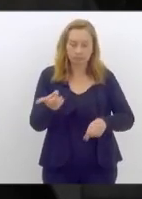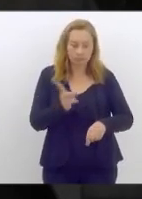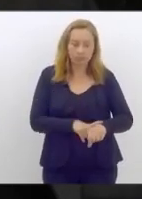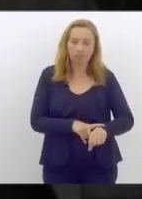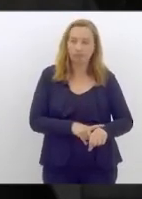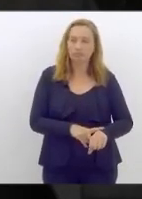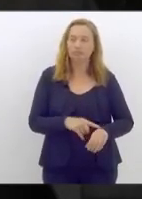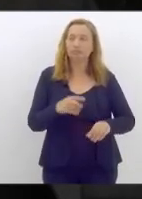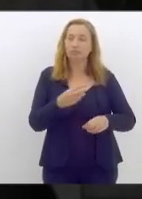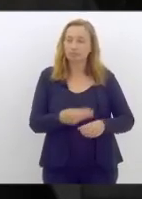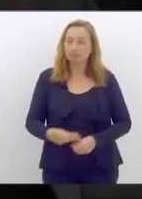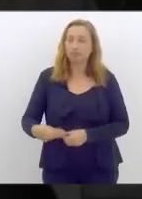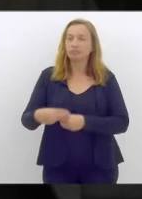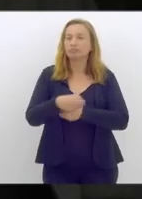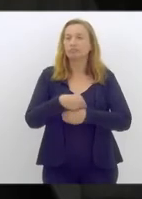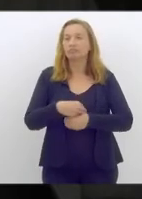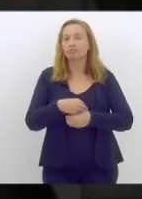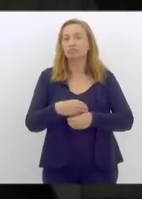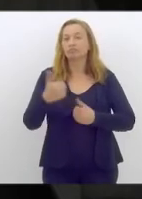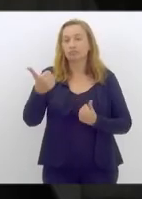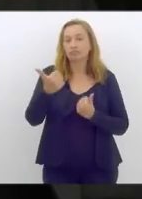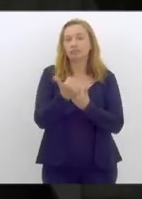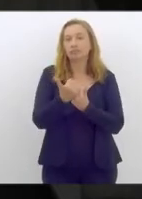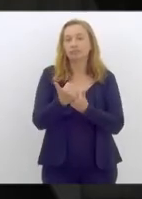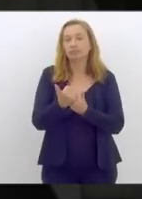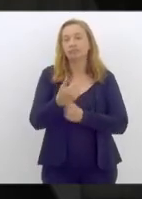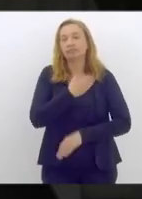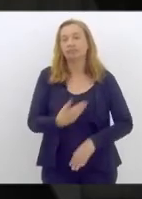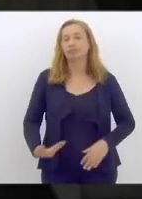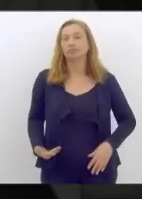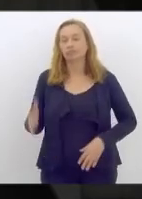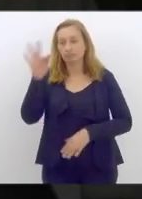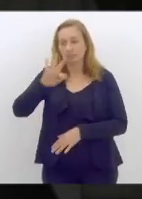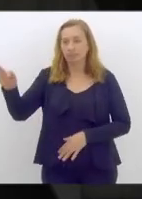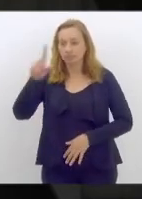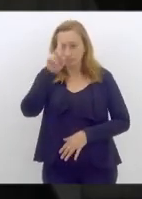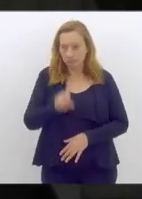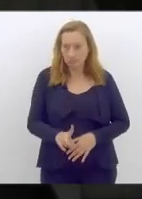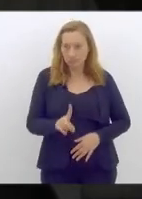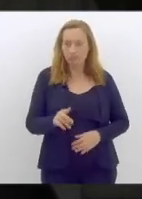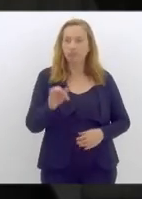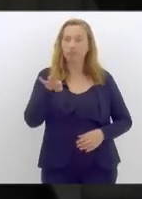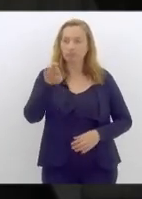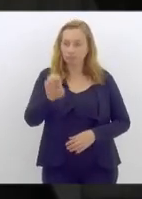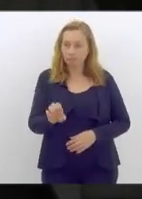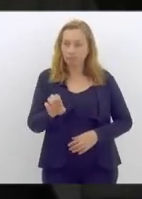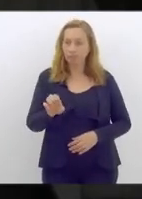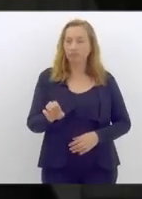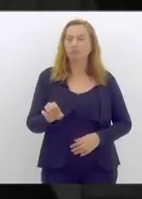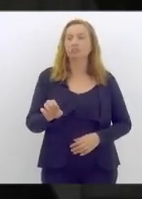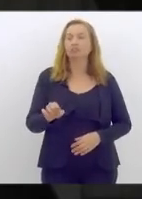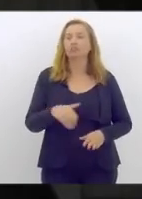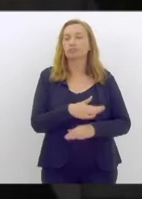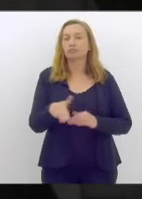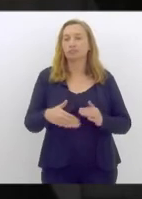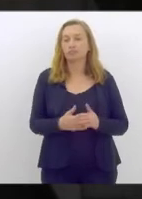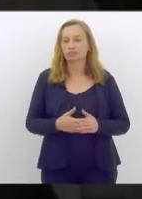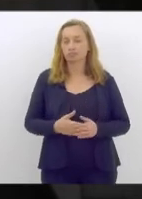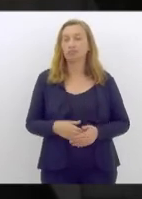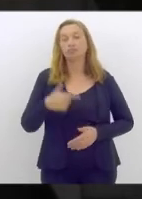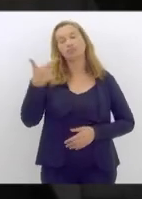apoiados pelo Governo Federal possam Pouca pouco garantir o direito à creche como direito universal para todos e todas